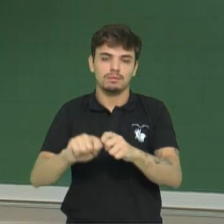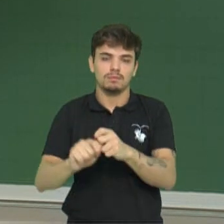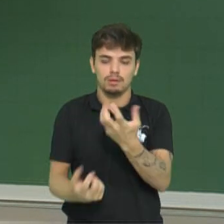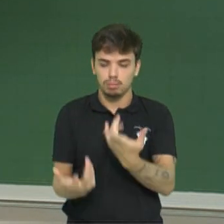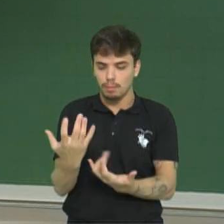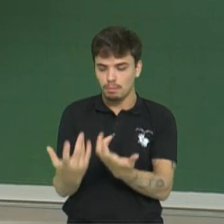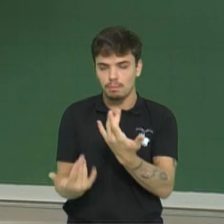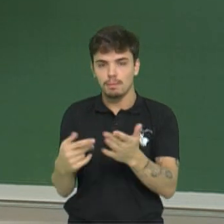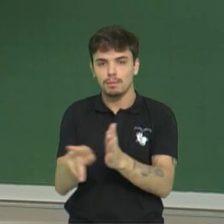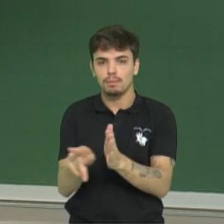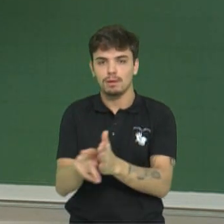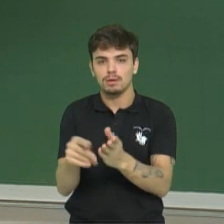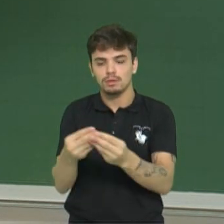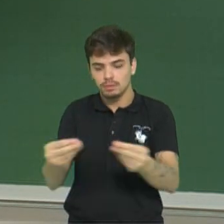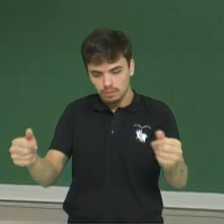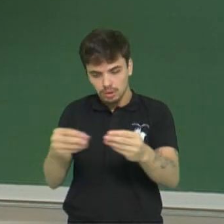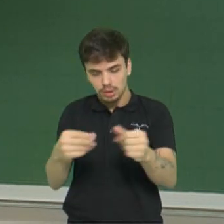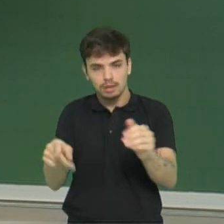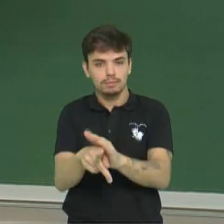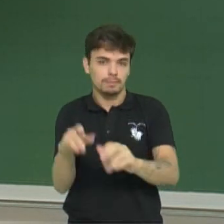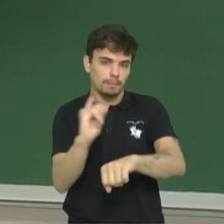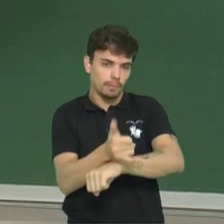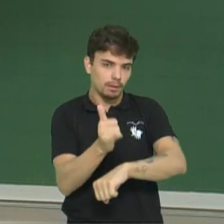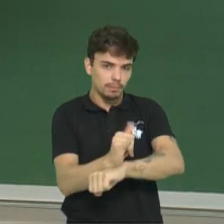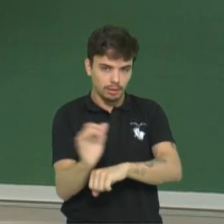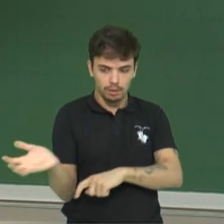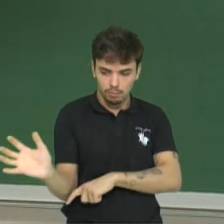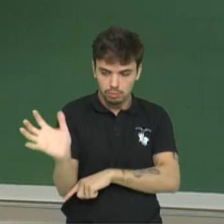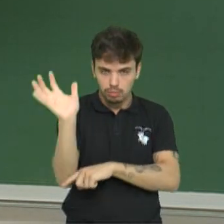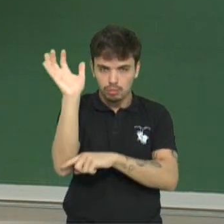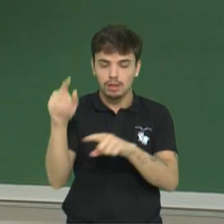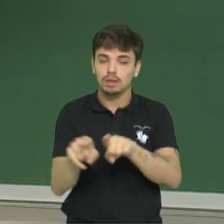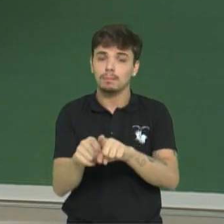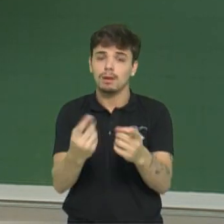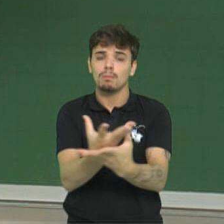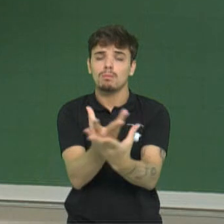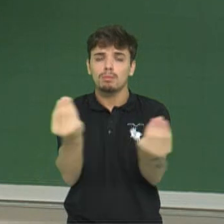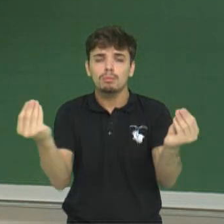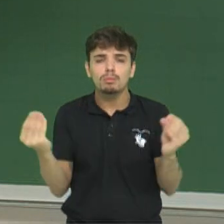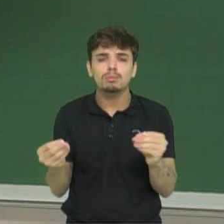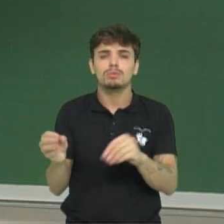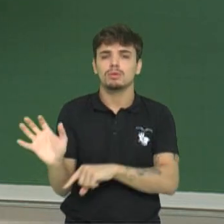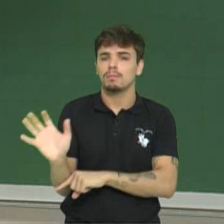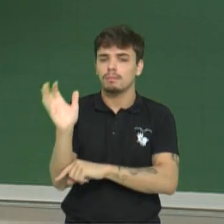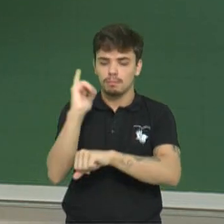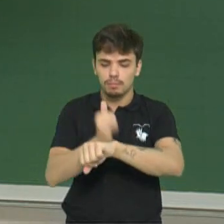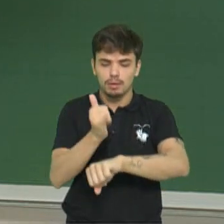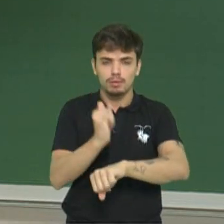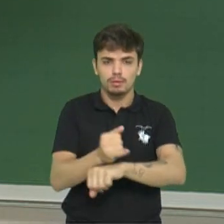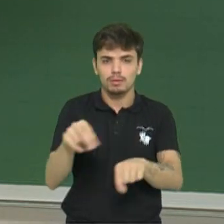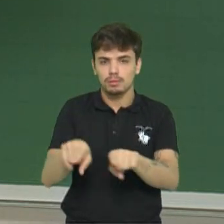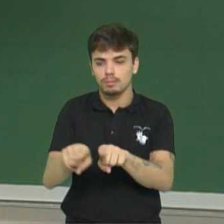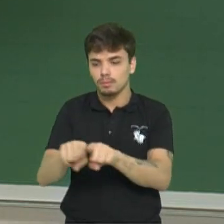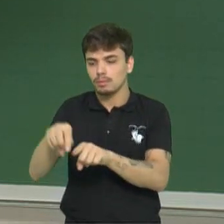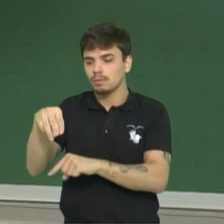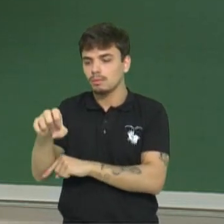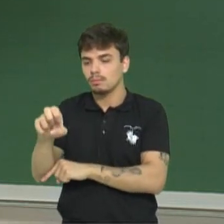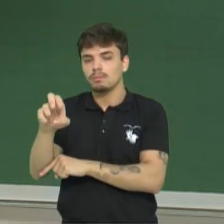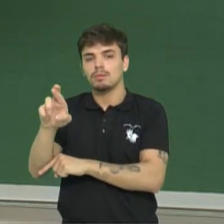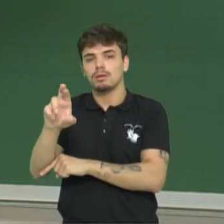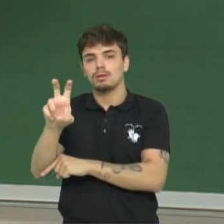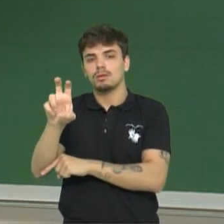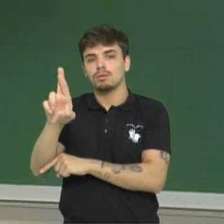dos componentes para extrair os metais preciosos. E muitos metais tóxicos, como o mercúrio ou mesmo o plástico que